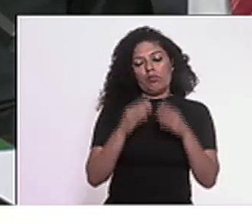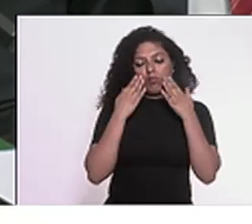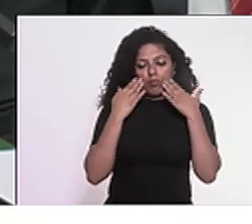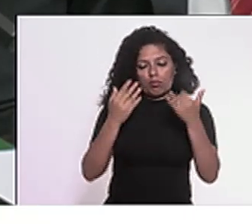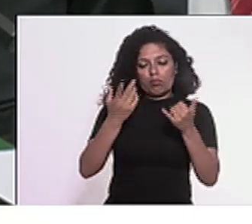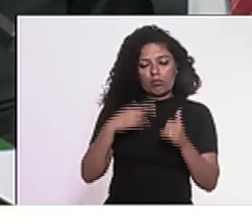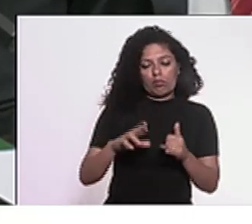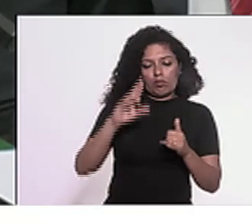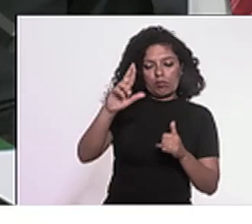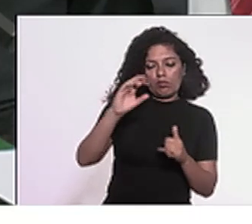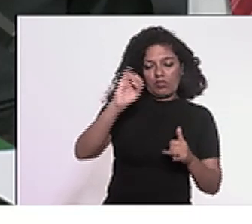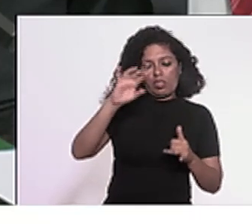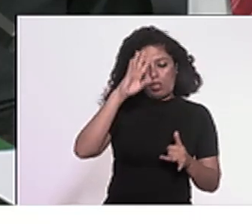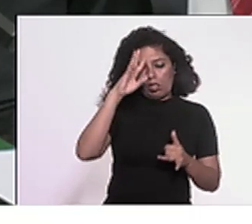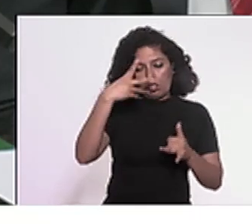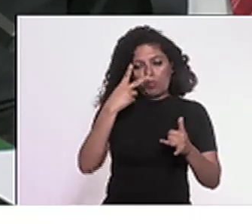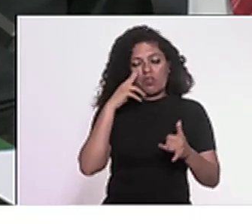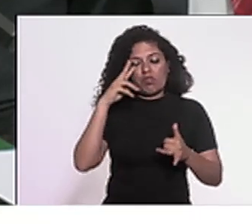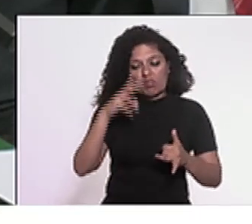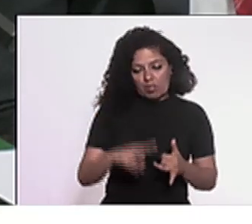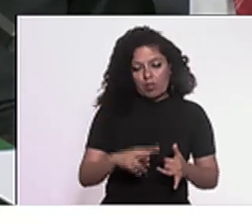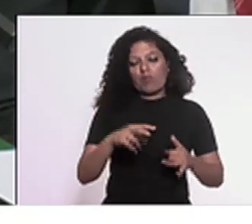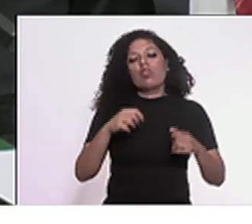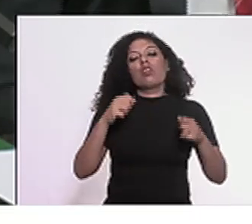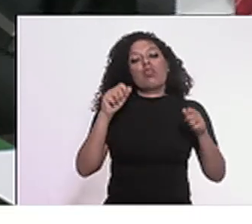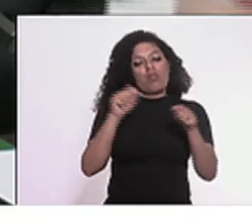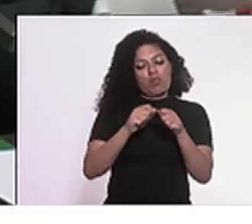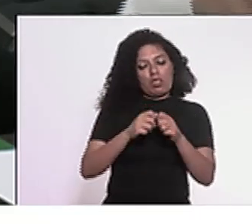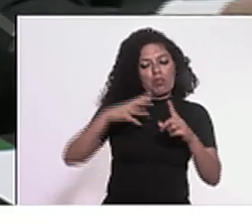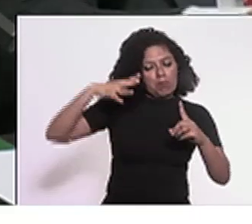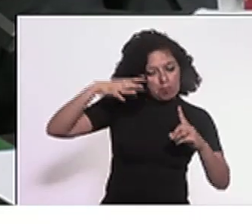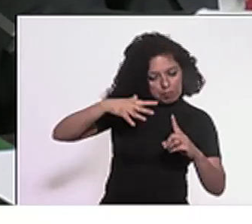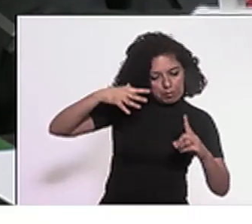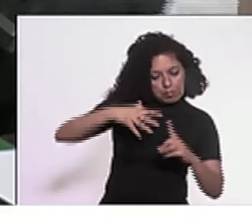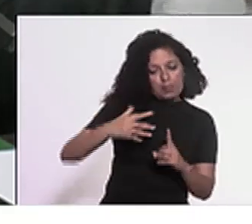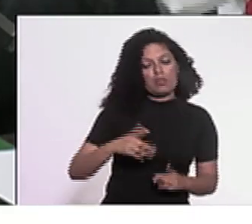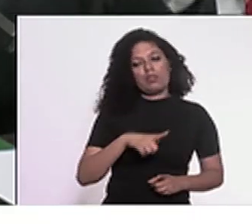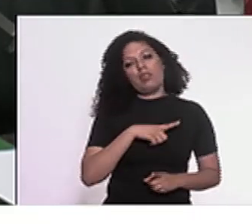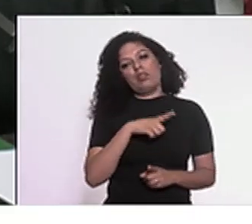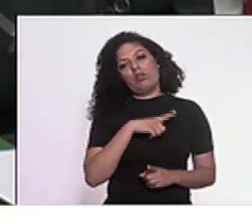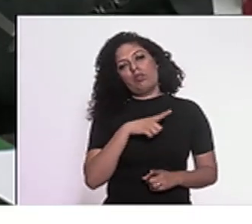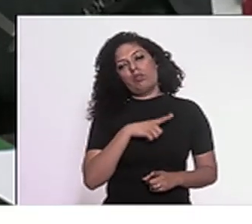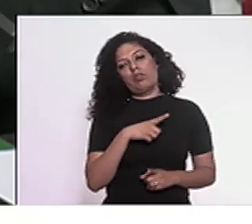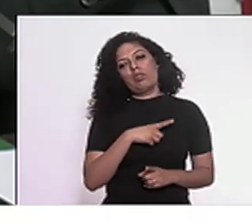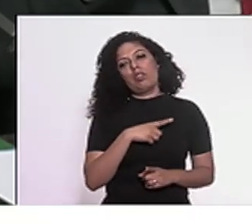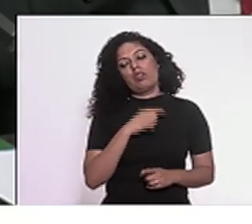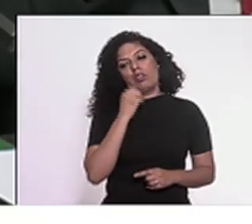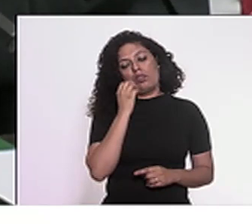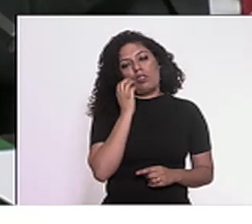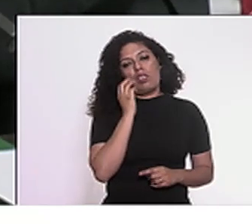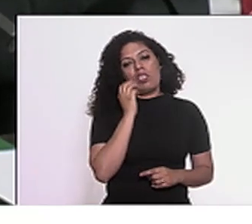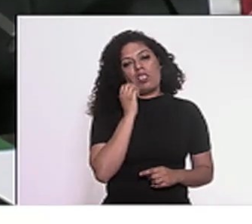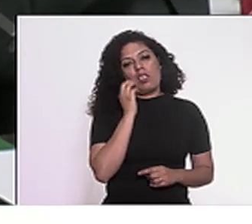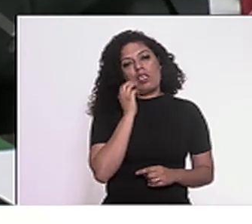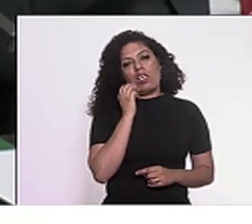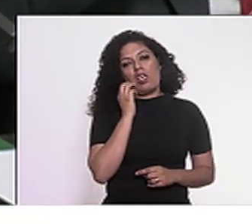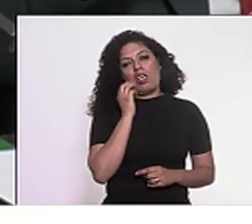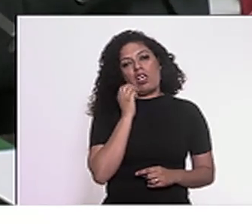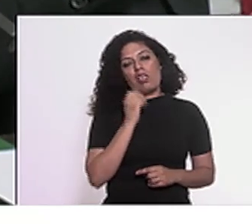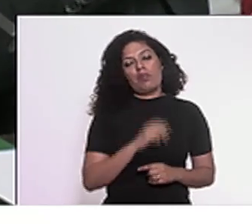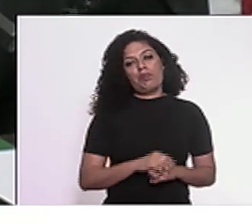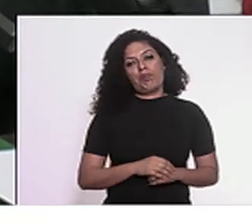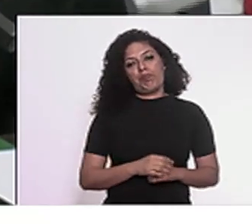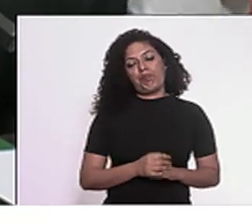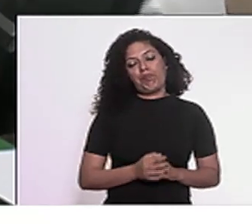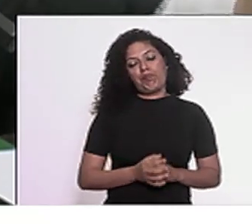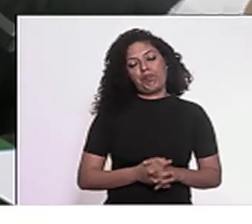responsabilização caso comprove, né, a culpabilidade daquele ator, né, desse assédio, dentre todos os